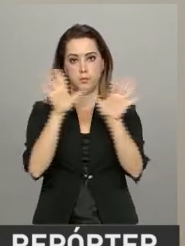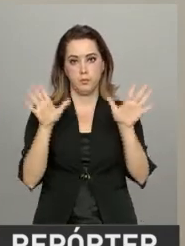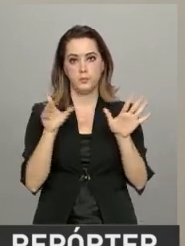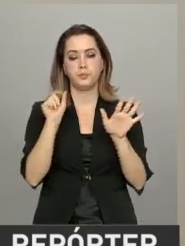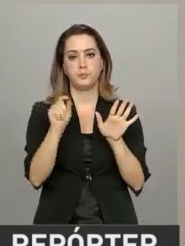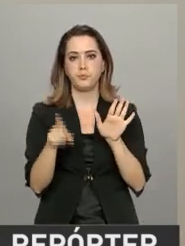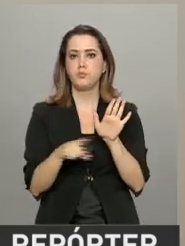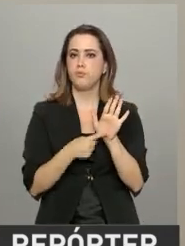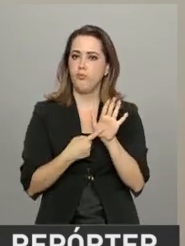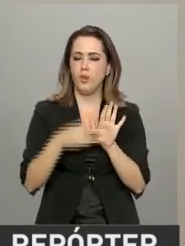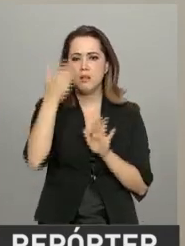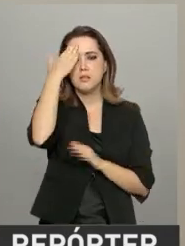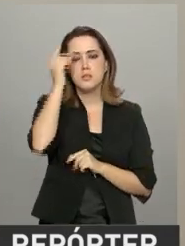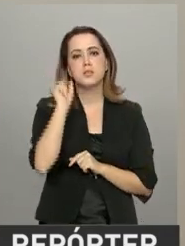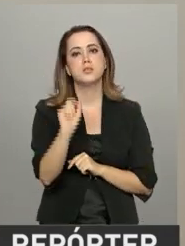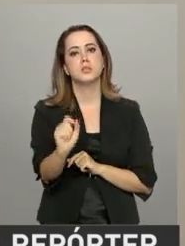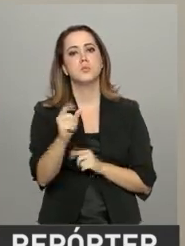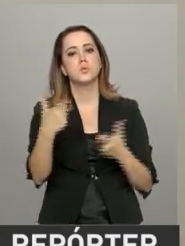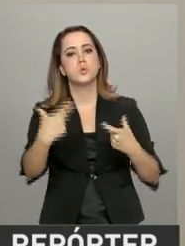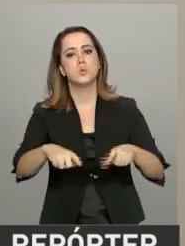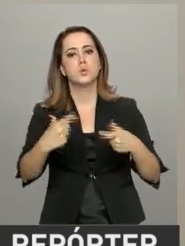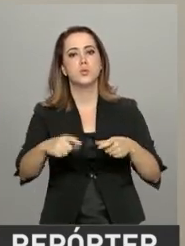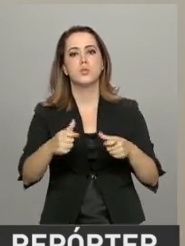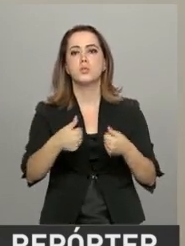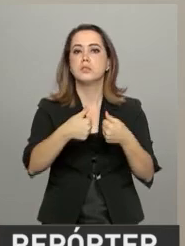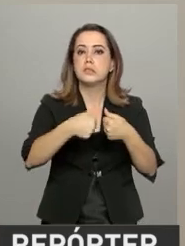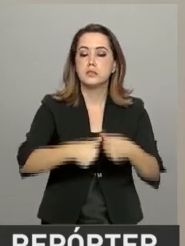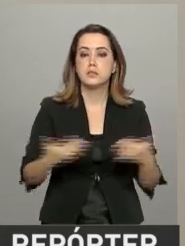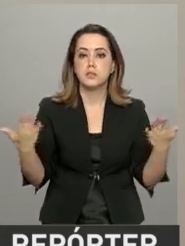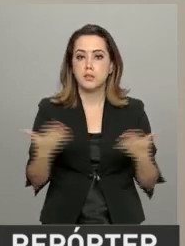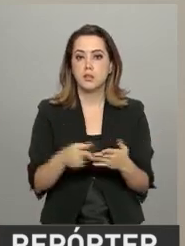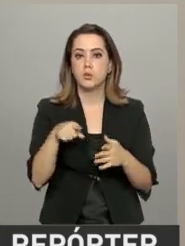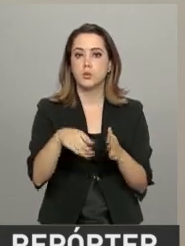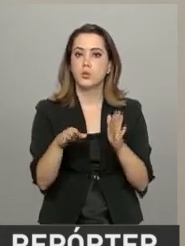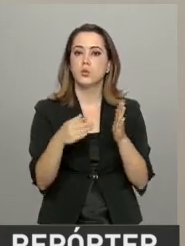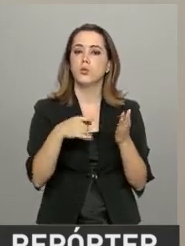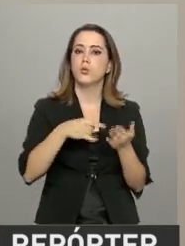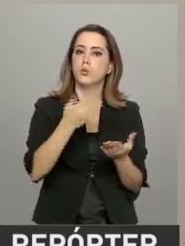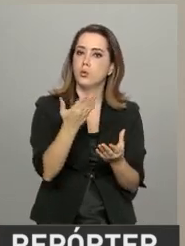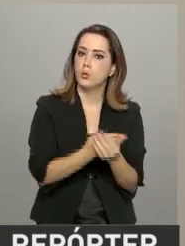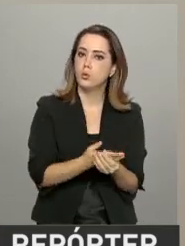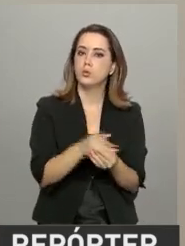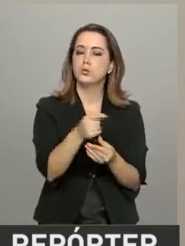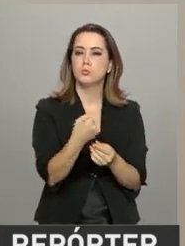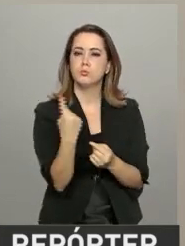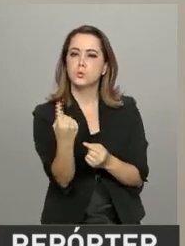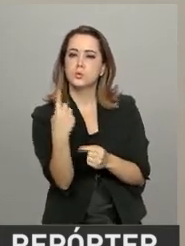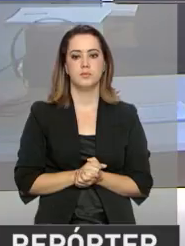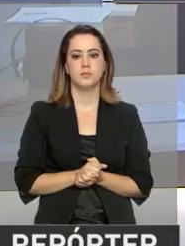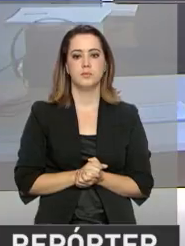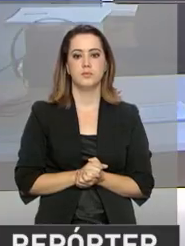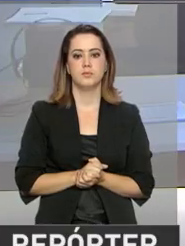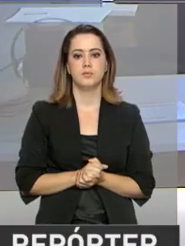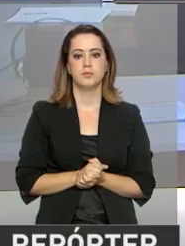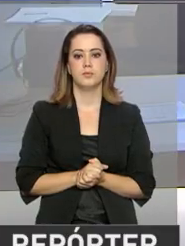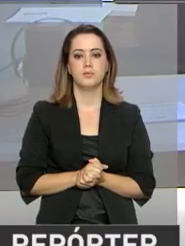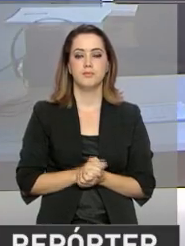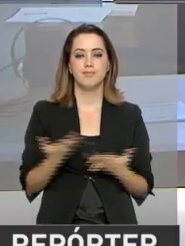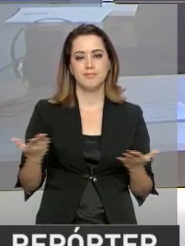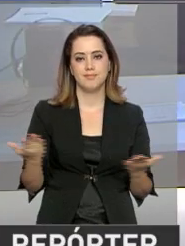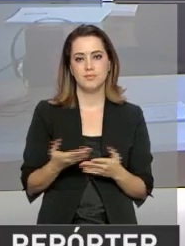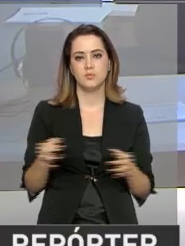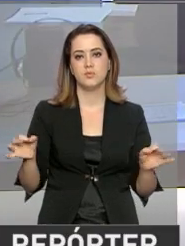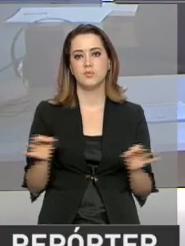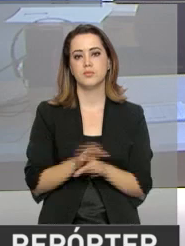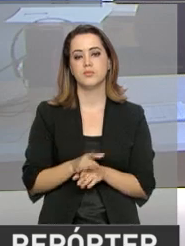a condição de sabermos exatamente onde o processo está tramitando a quanto tempo ele se encontra em cada unidade e assim terminamos